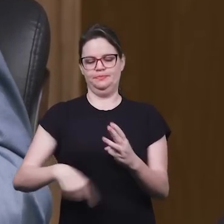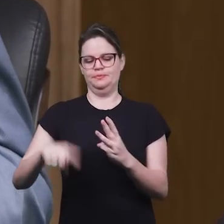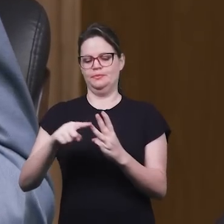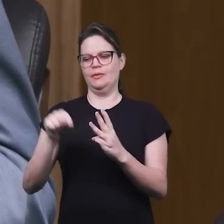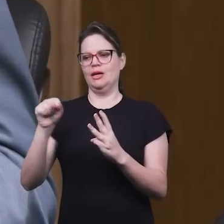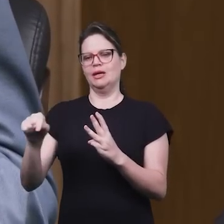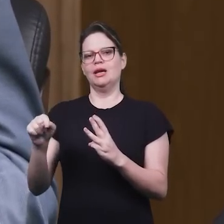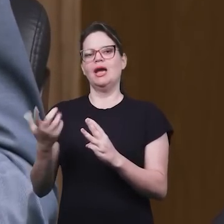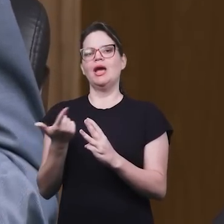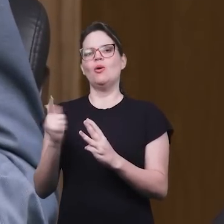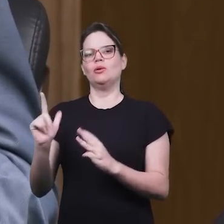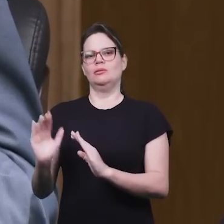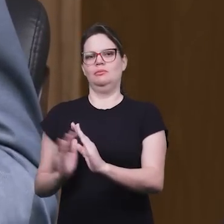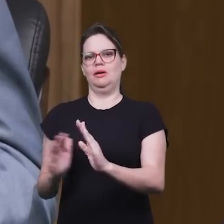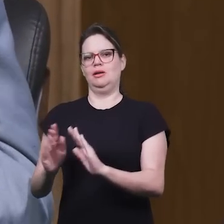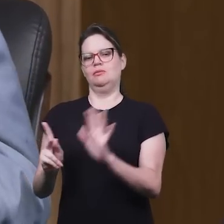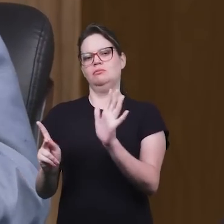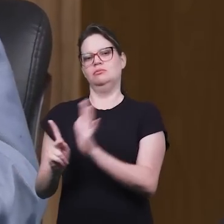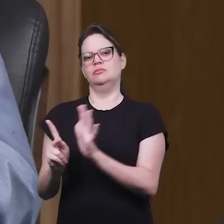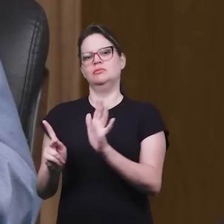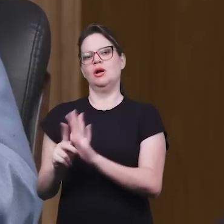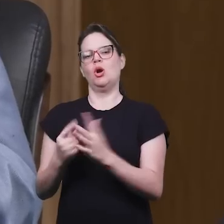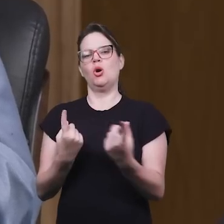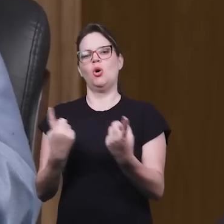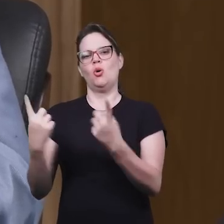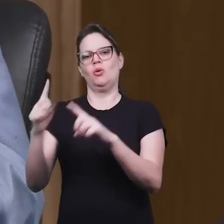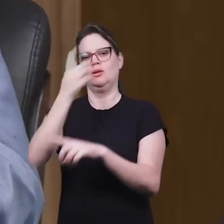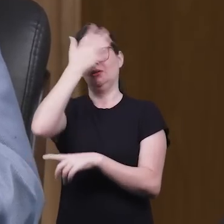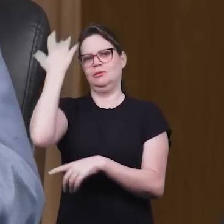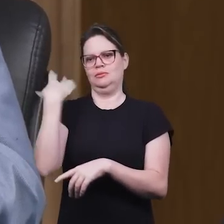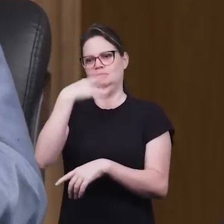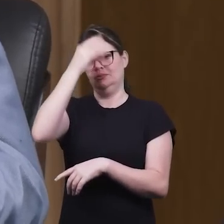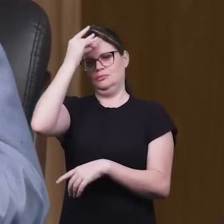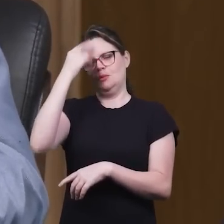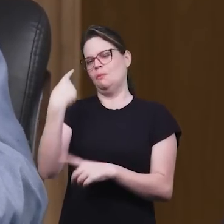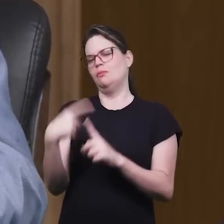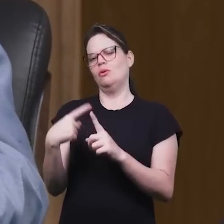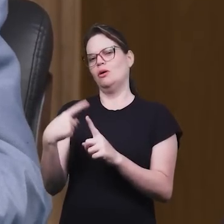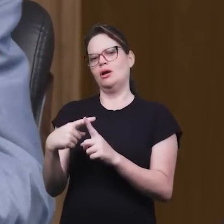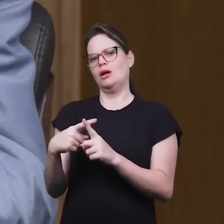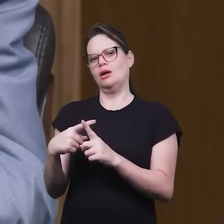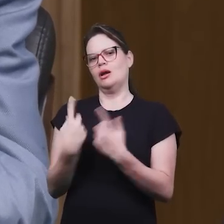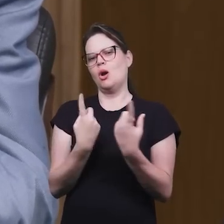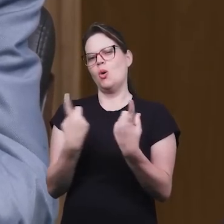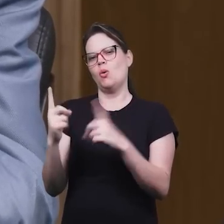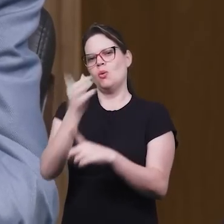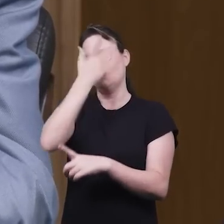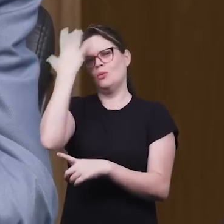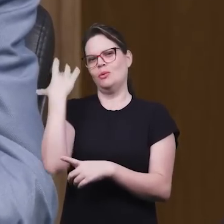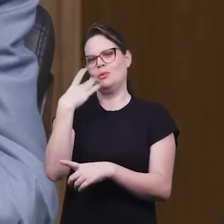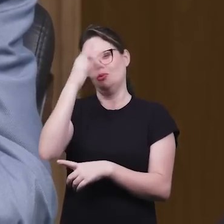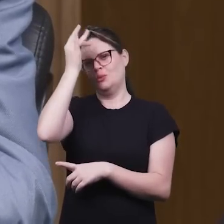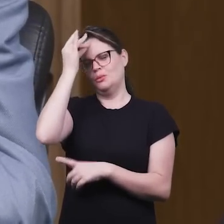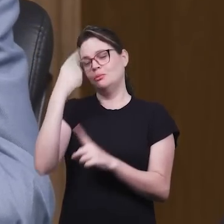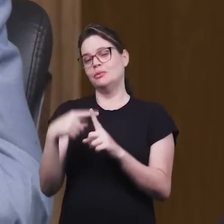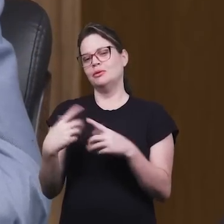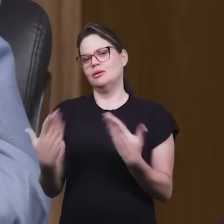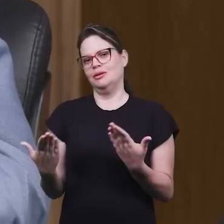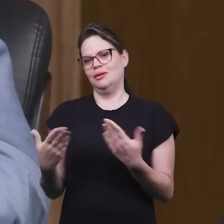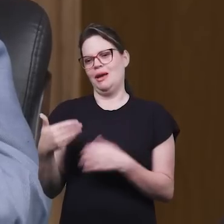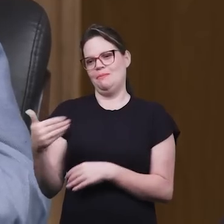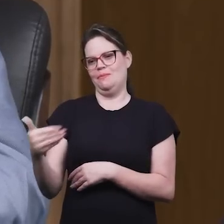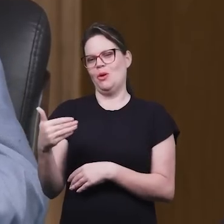a terceira ao Espírito Santo, que é, aí você vai ver por que é o Espírito Santo, porque vem a respeito, que